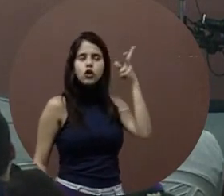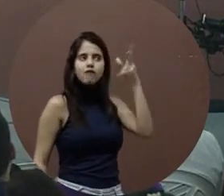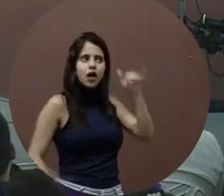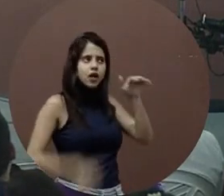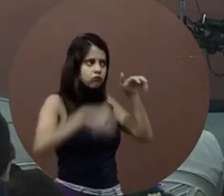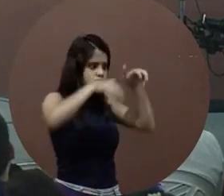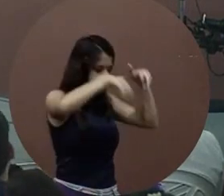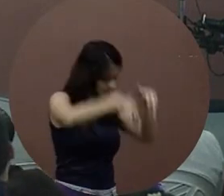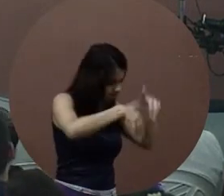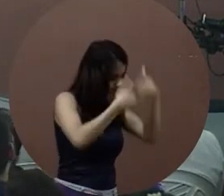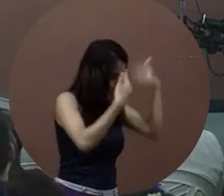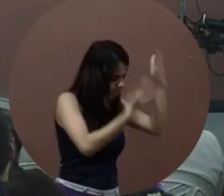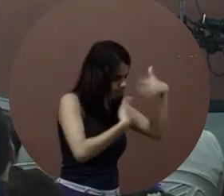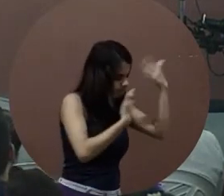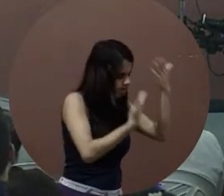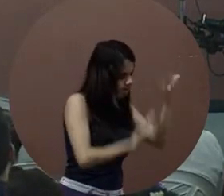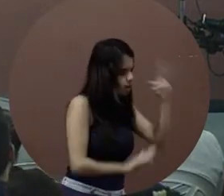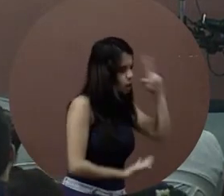confessar.